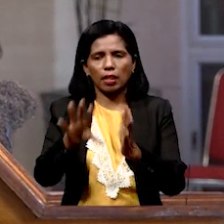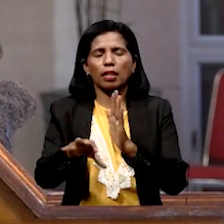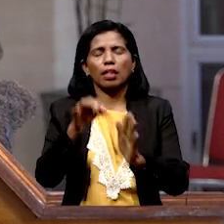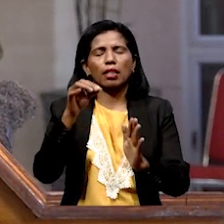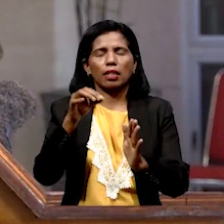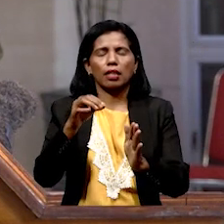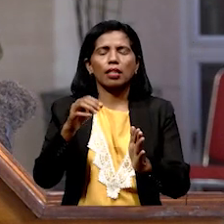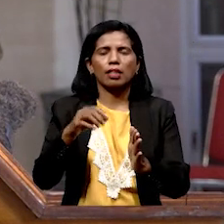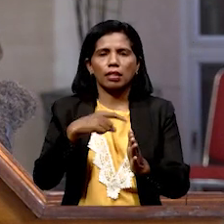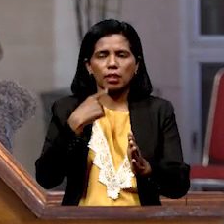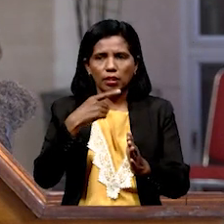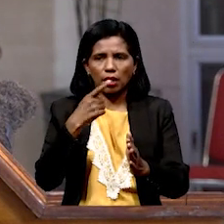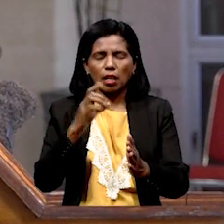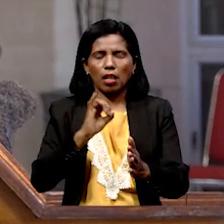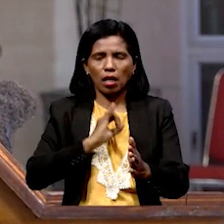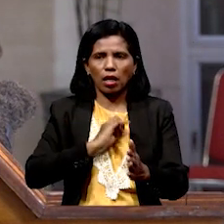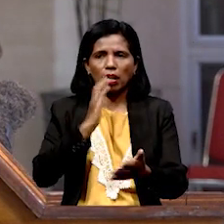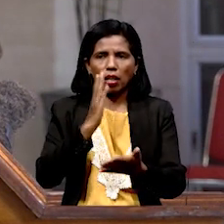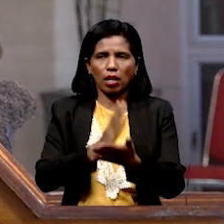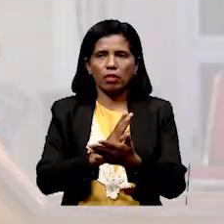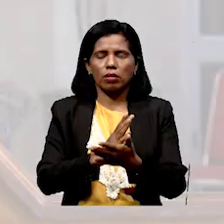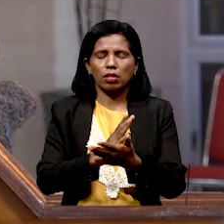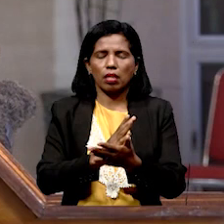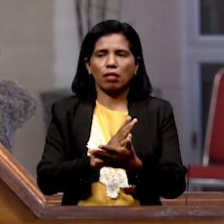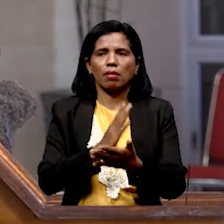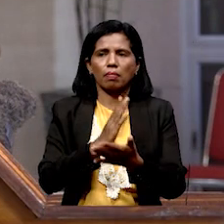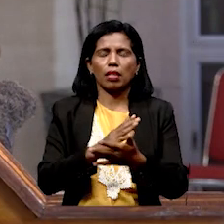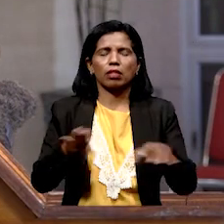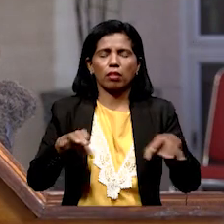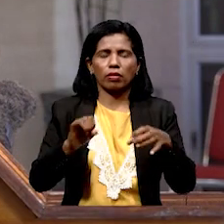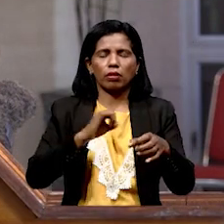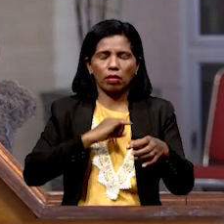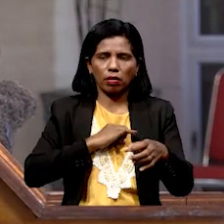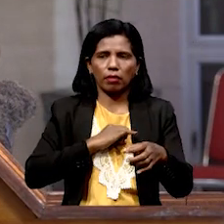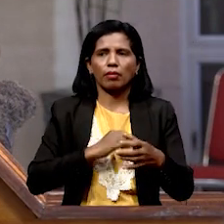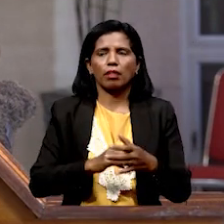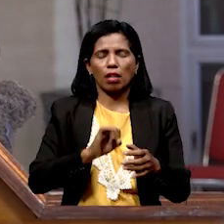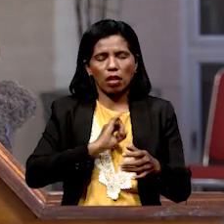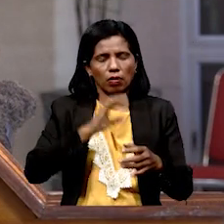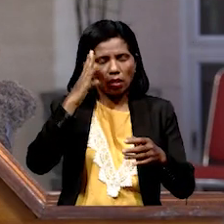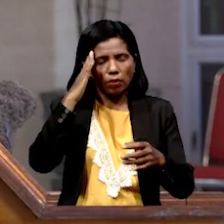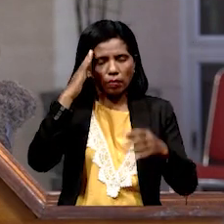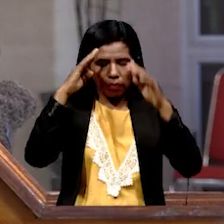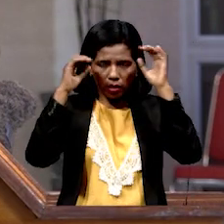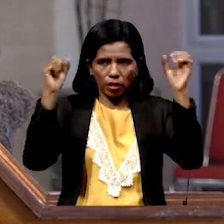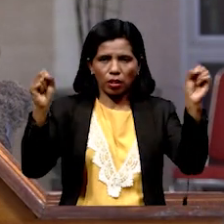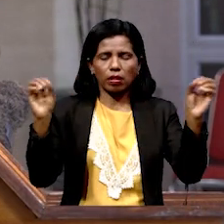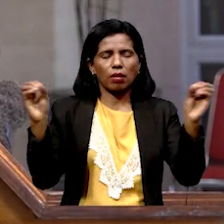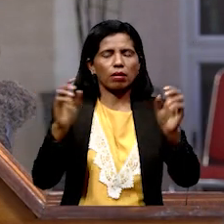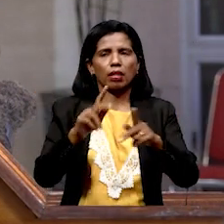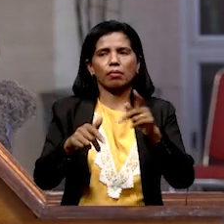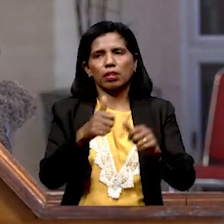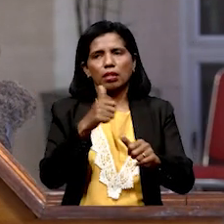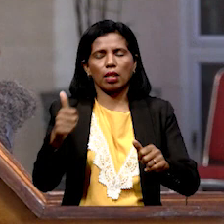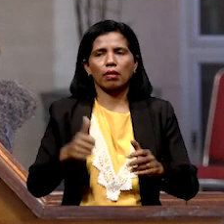união resignação, a união reforma, a ABAMA. É o que o Presidente da República, Lácio Macelo,